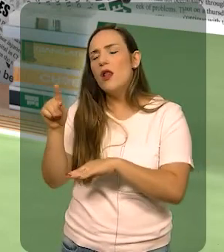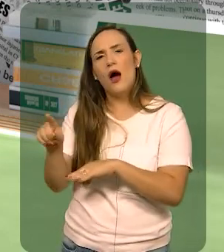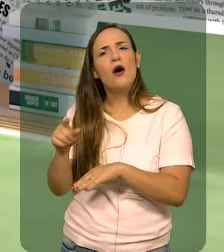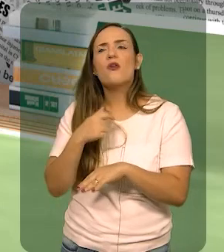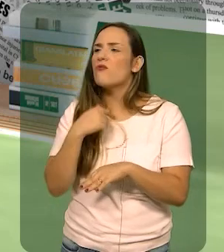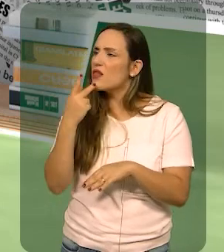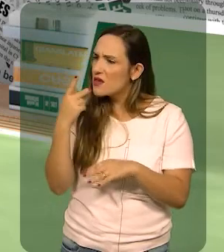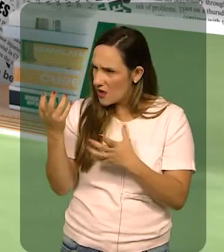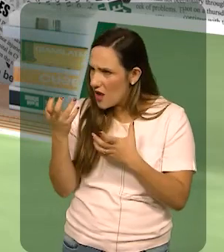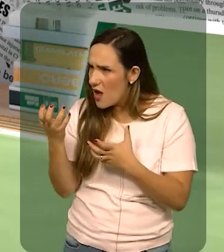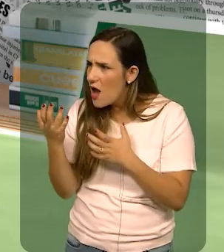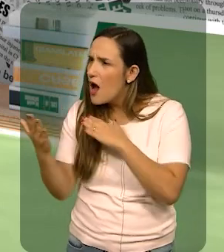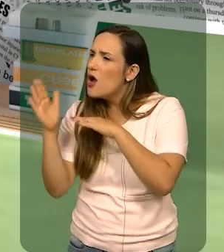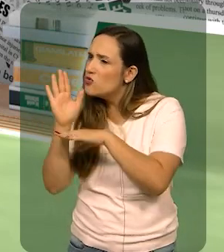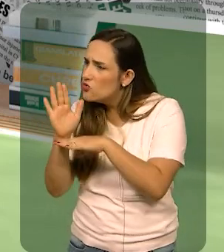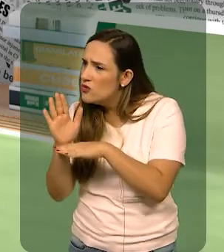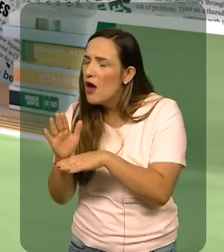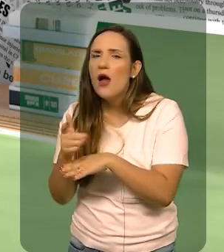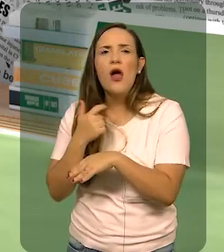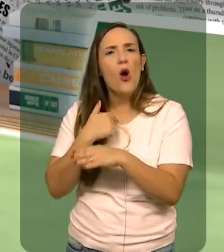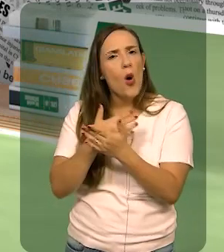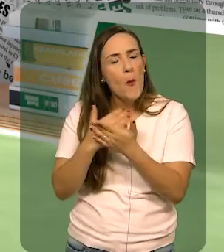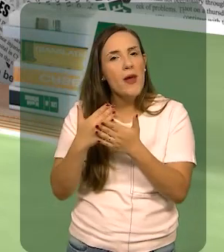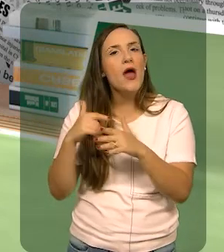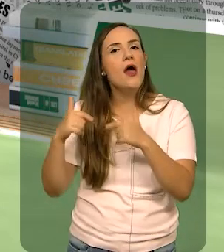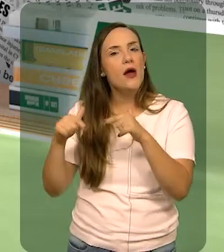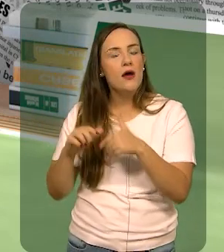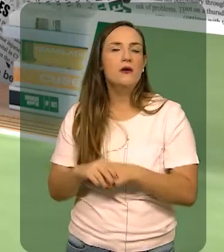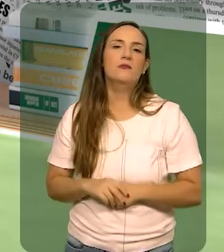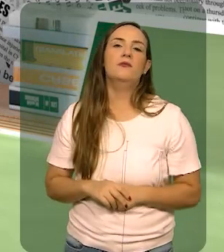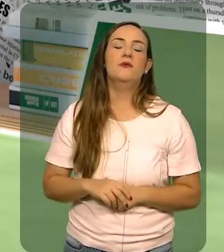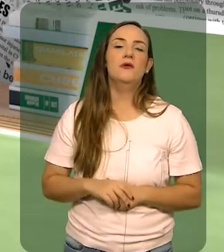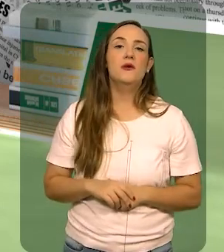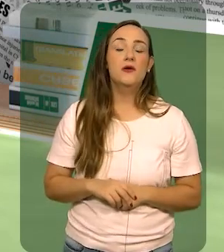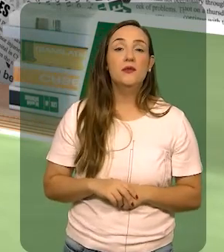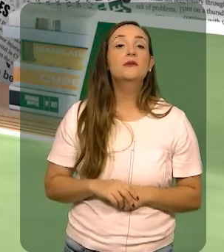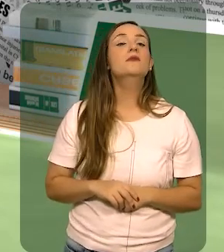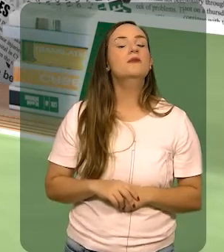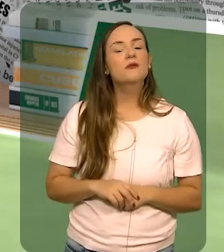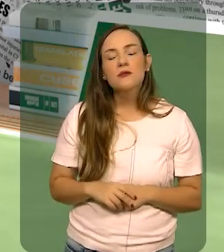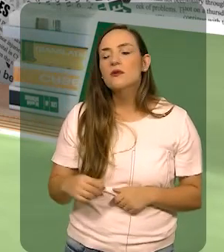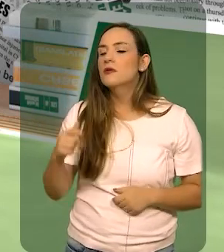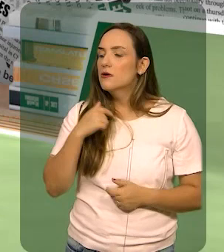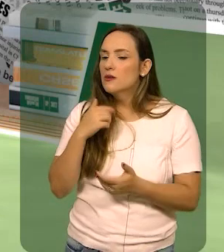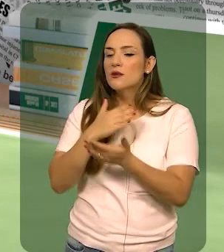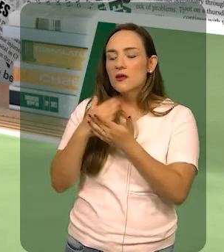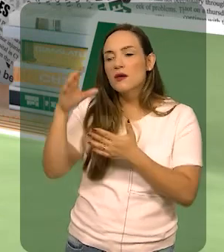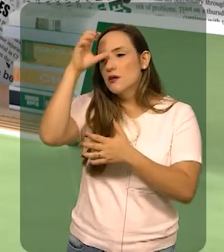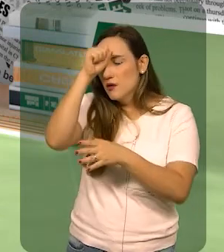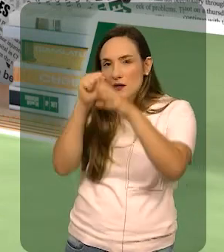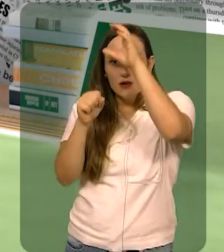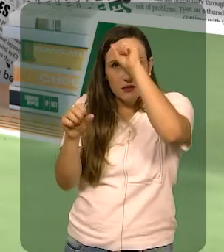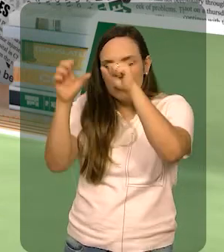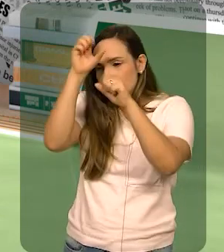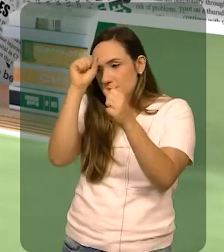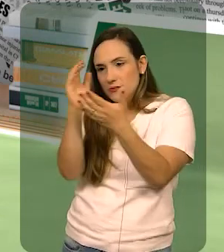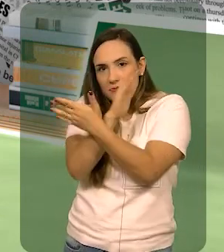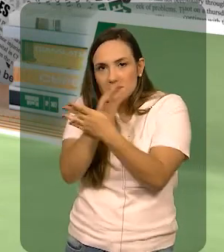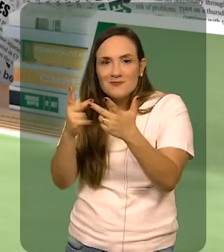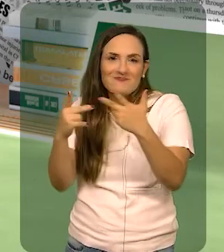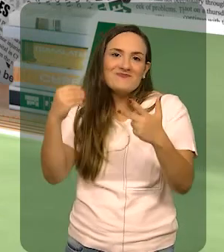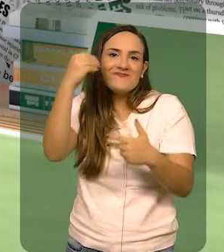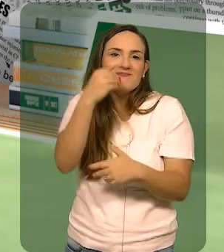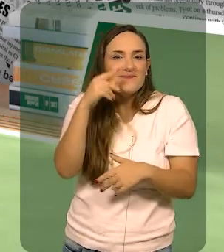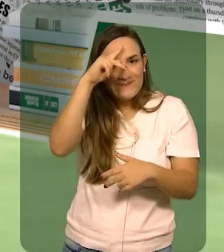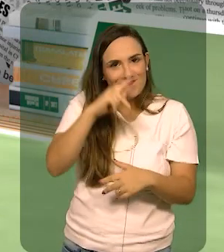a me dispor, falei, precisa de algum ajudante? Fui, quando indígena Terena, né? Aprendendo a lidar com coisas da vida já